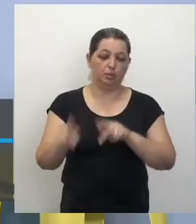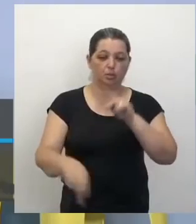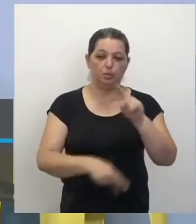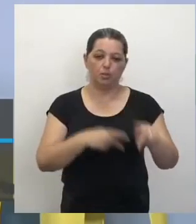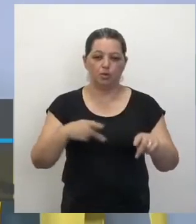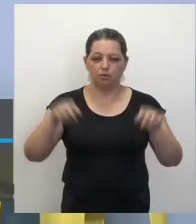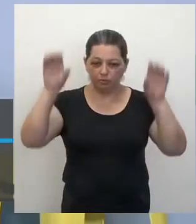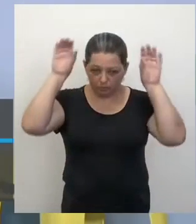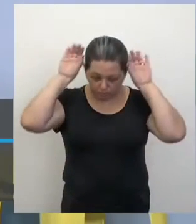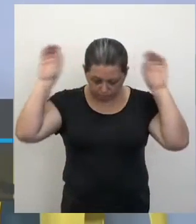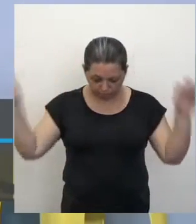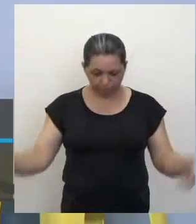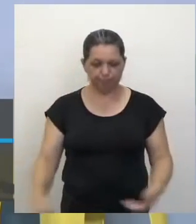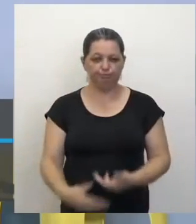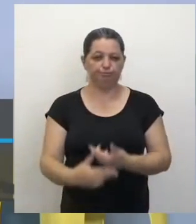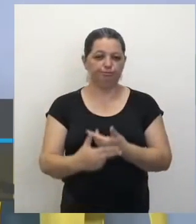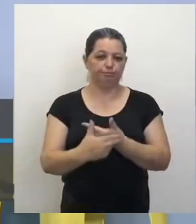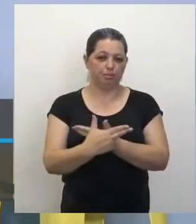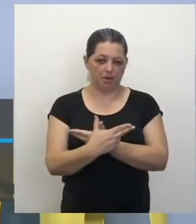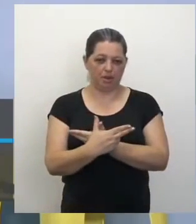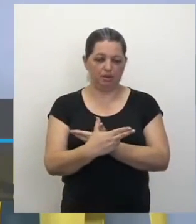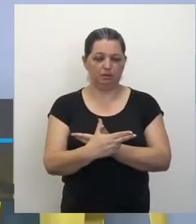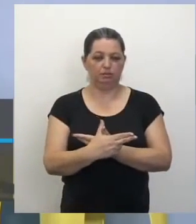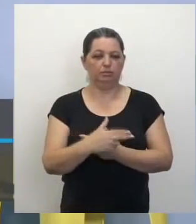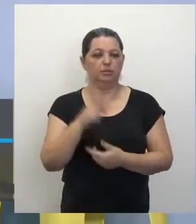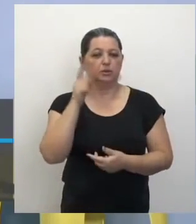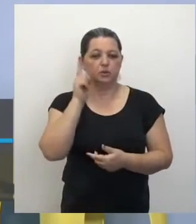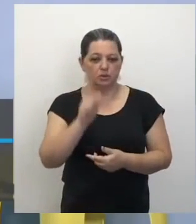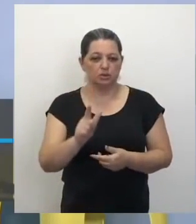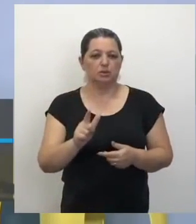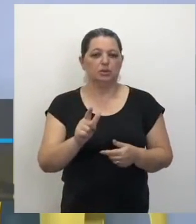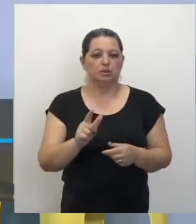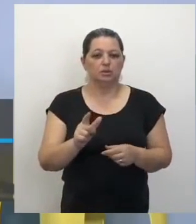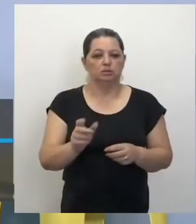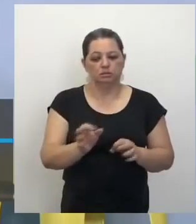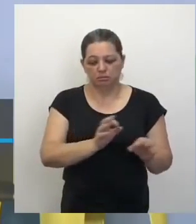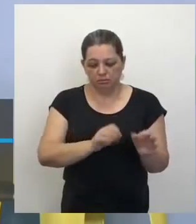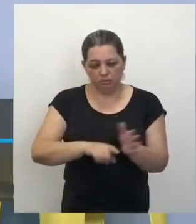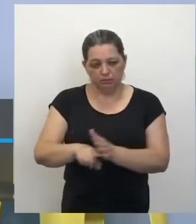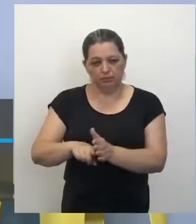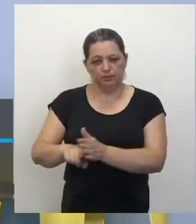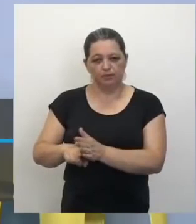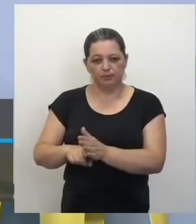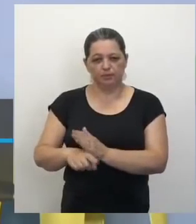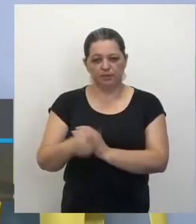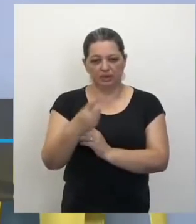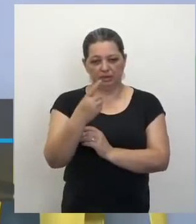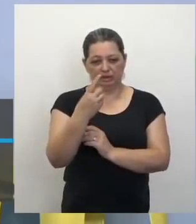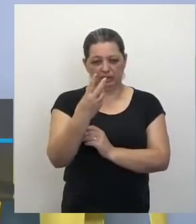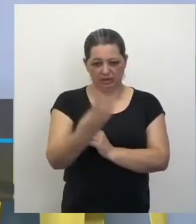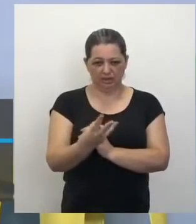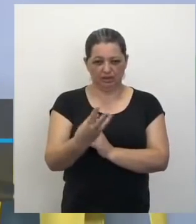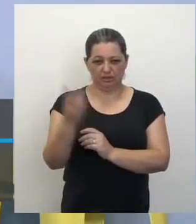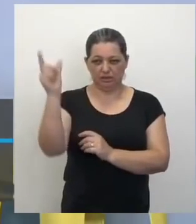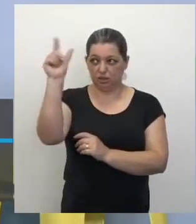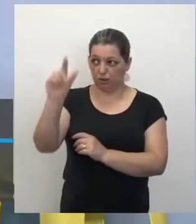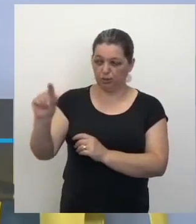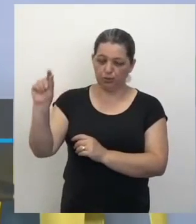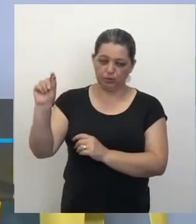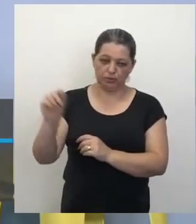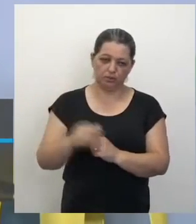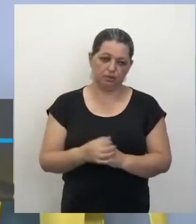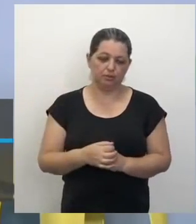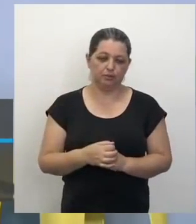partir do Tzolk'in e do sincronário das 13 luas, né, que o professor citou aqui rapidamente,